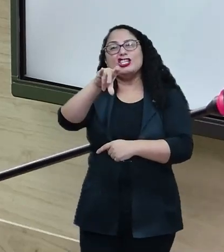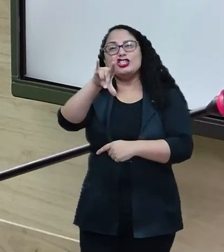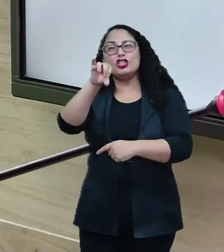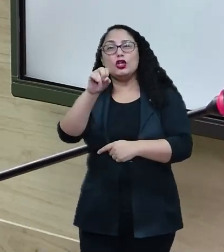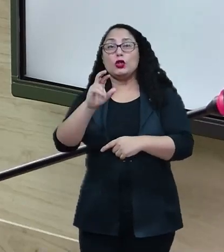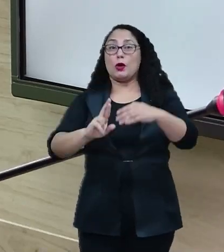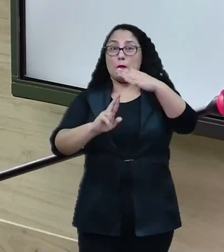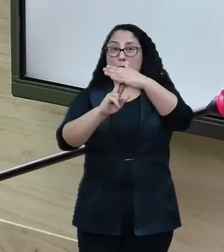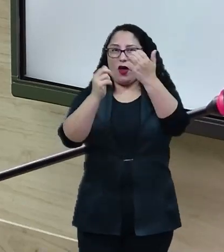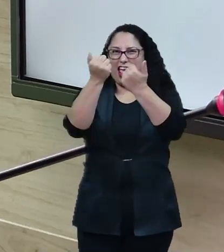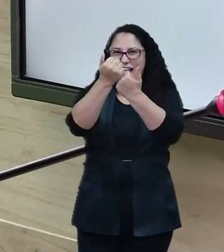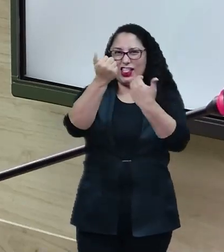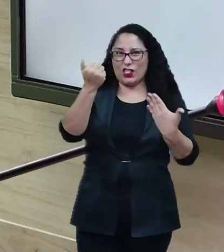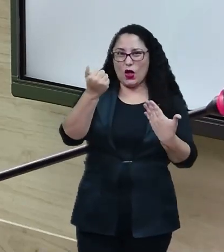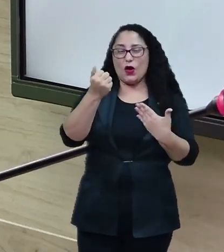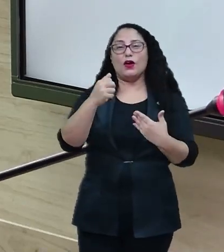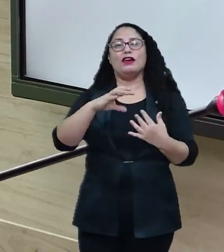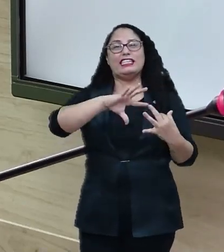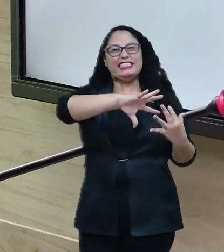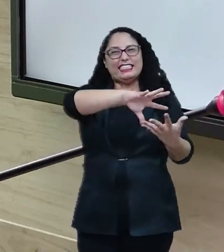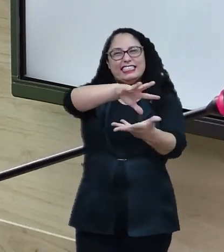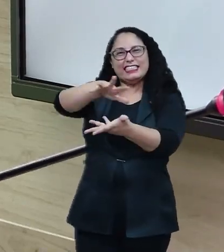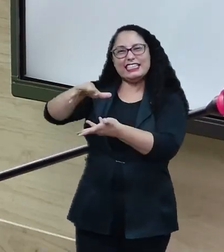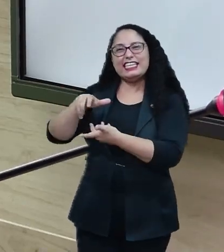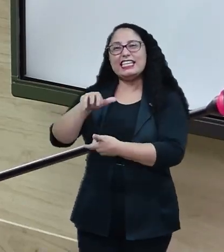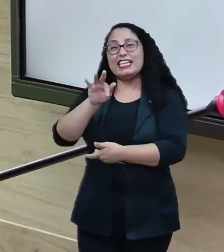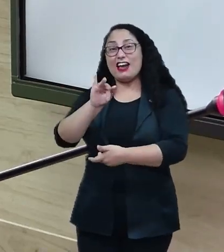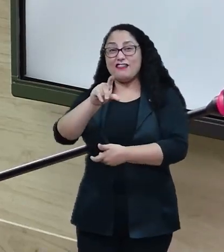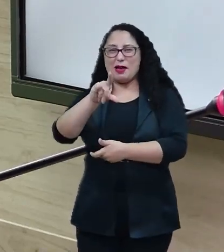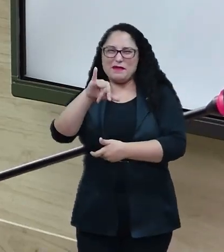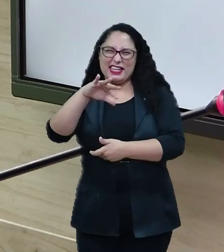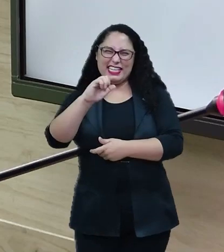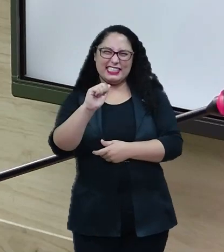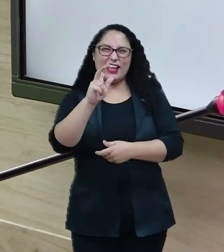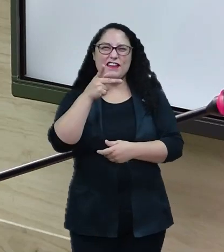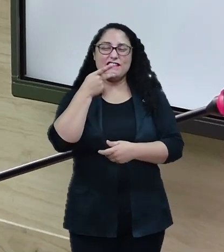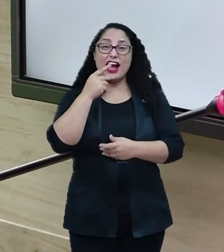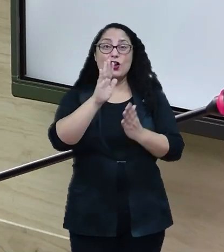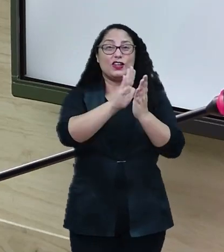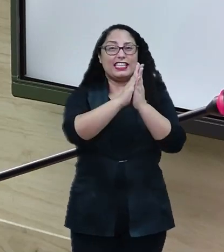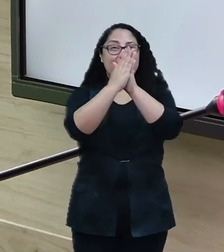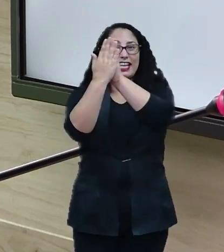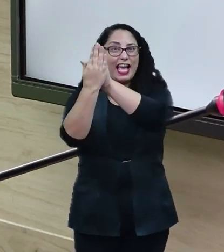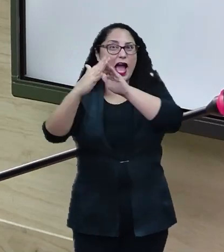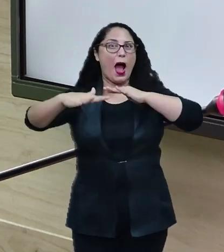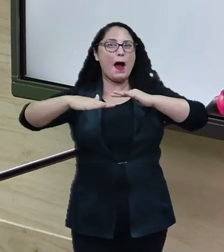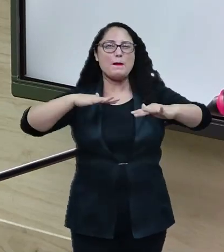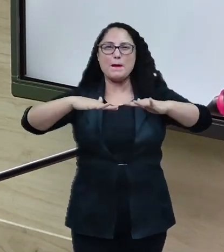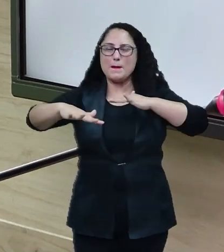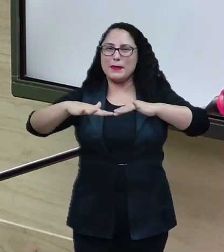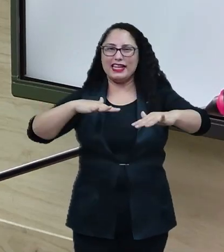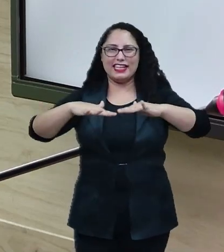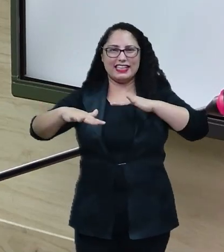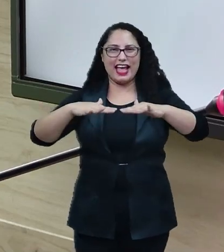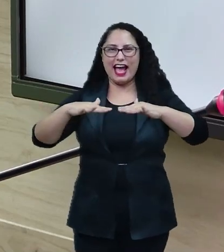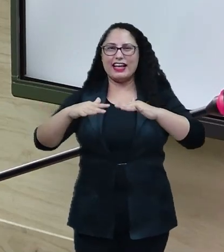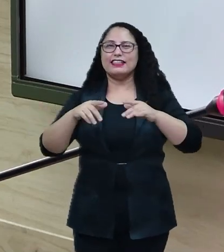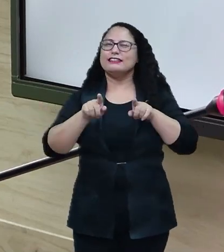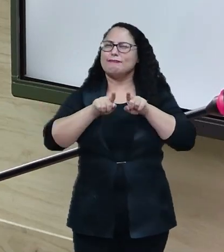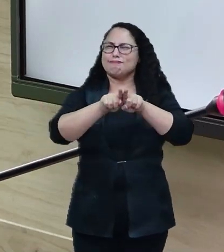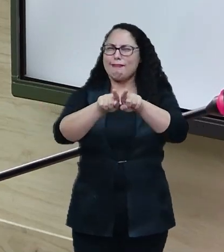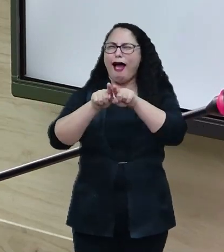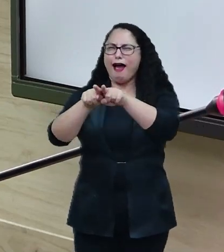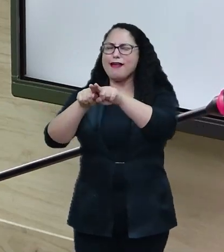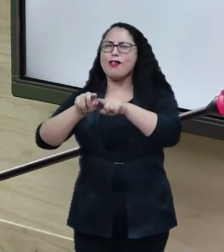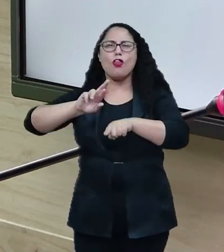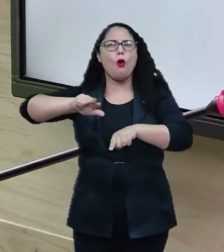que pró-reitor, né, de internacionalização, e a Fabrícia. Eu sempre falo que o intercâmbio e a mobilidade, essas parcerias, elas não são